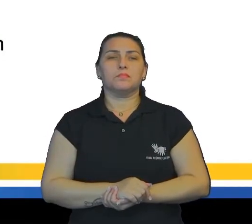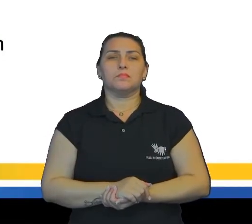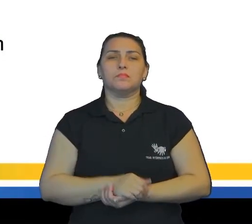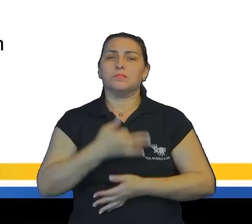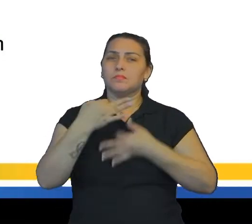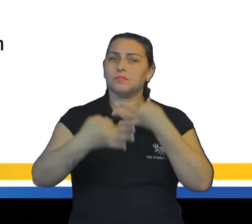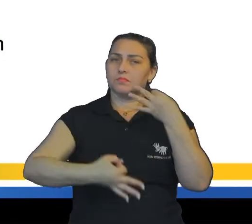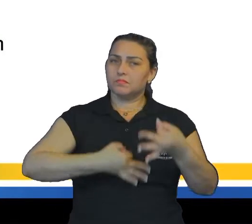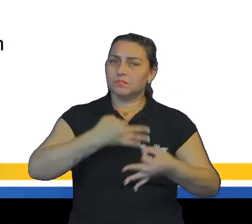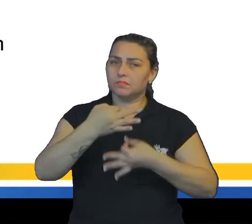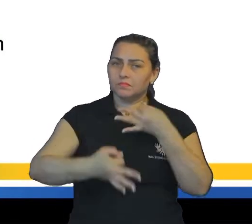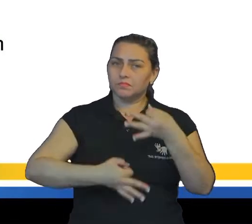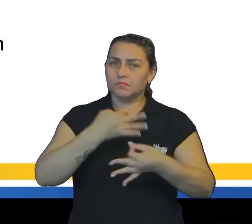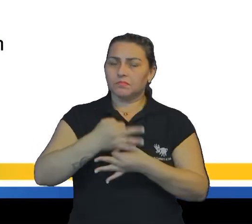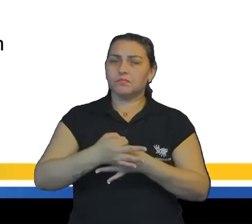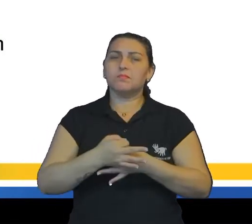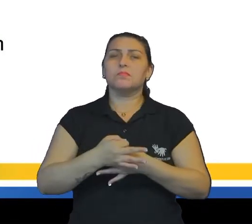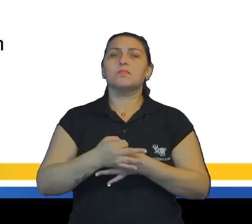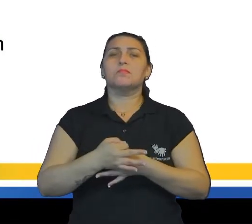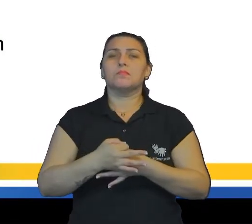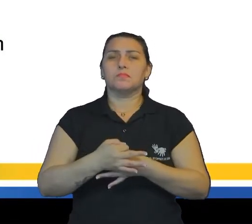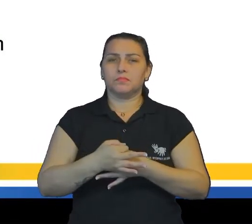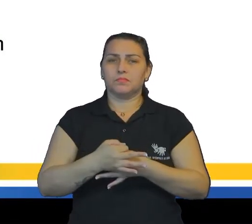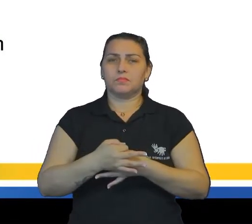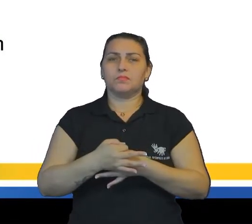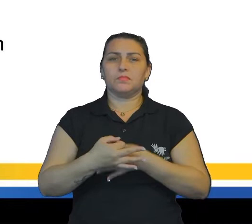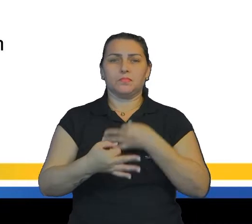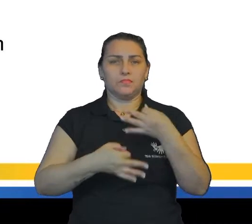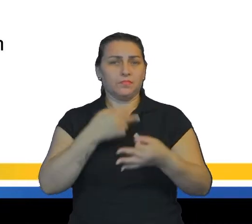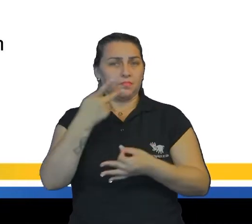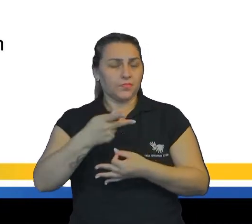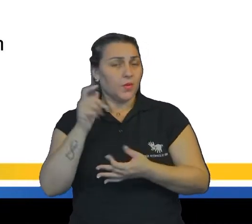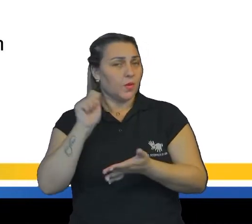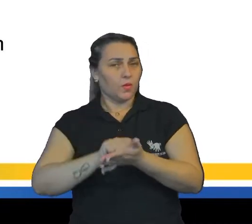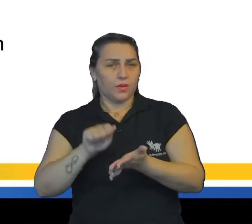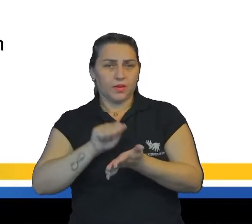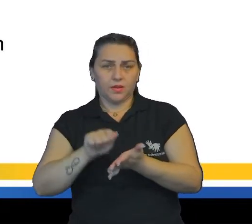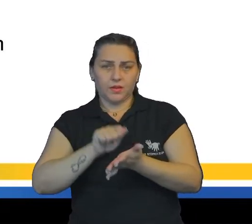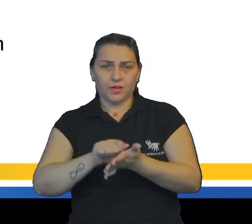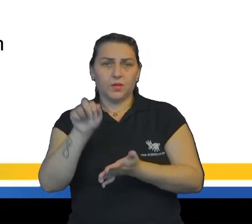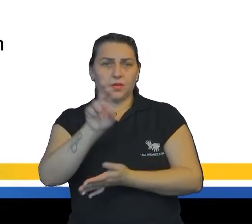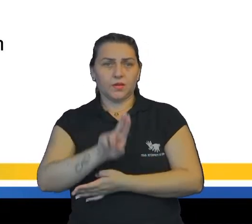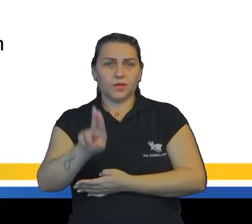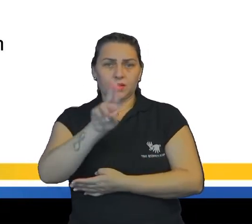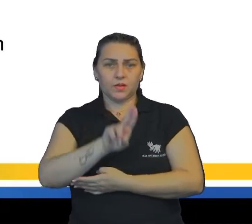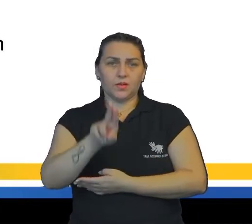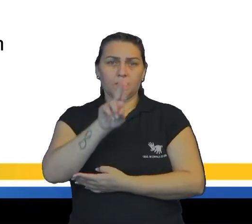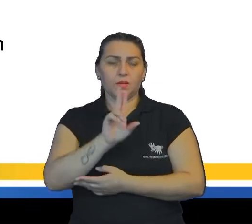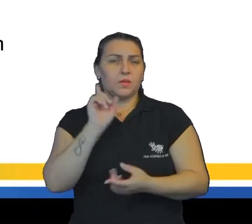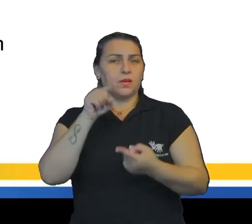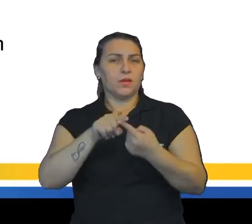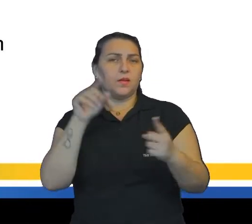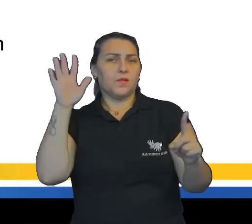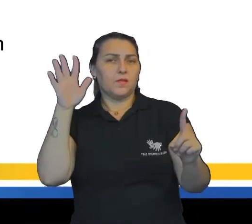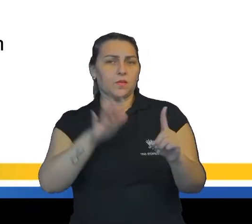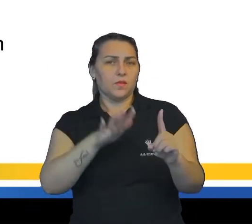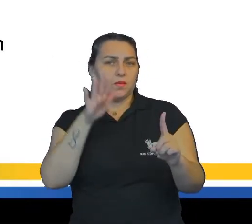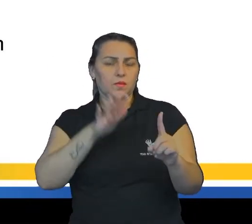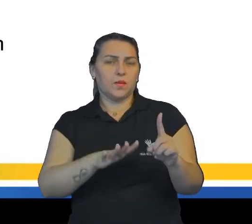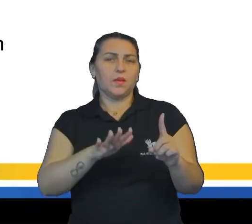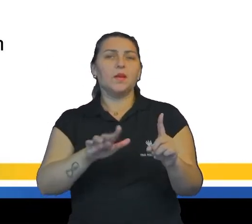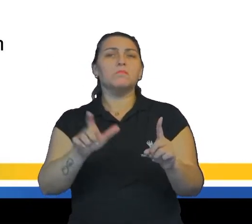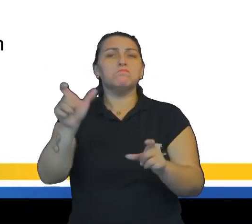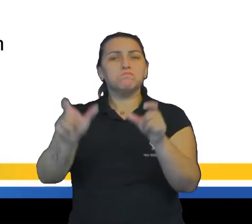A argumentação consiste em uma atividade discursiva, falada ou escrita, utilizada no intuito de influenciar